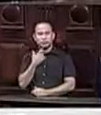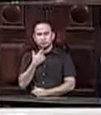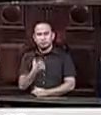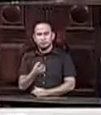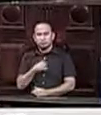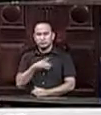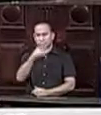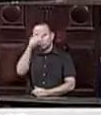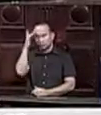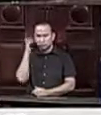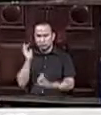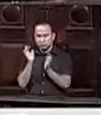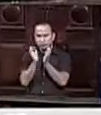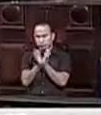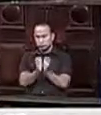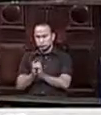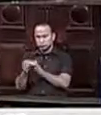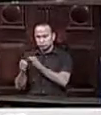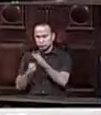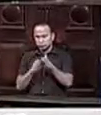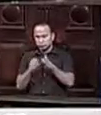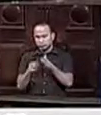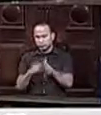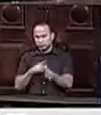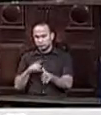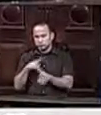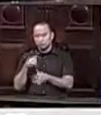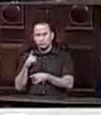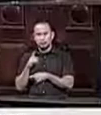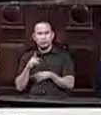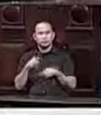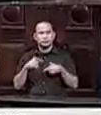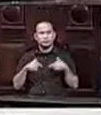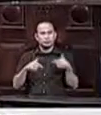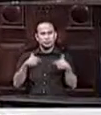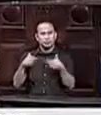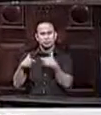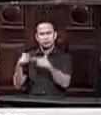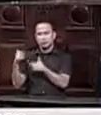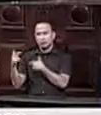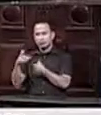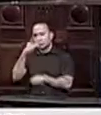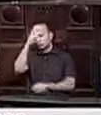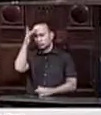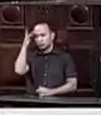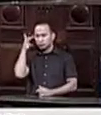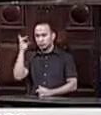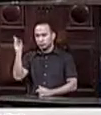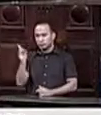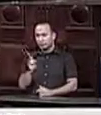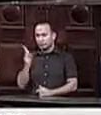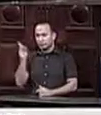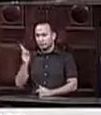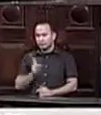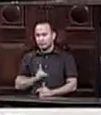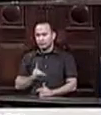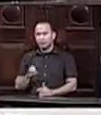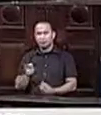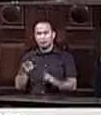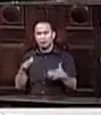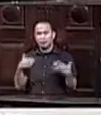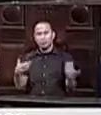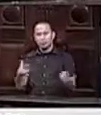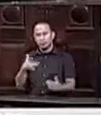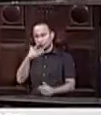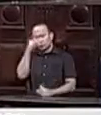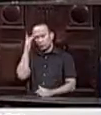daquelas instituições que prestam serviço na questão das pessoas portadoras de deficiência ou na questão